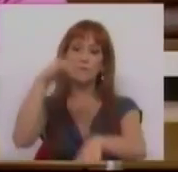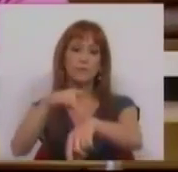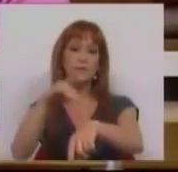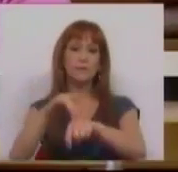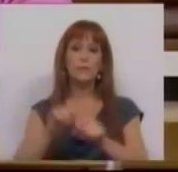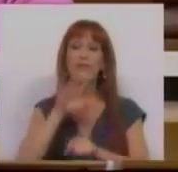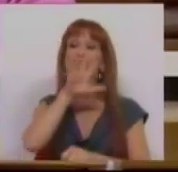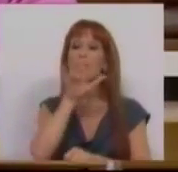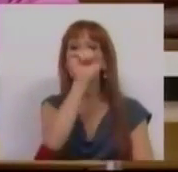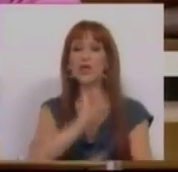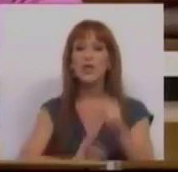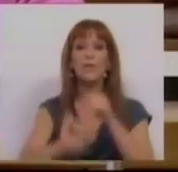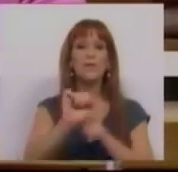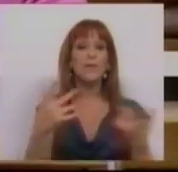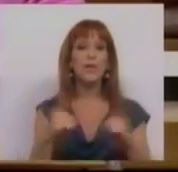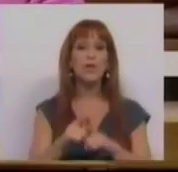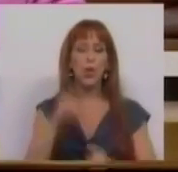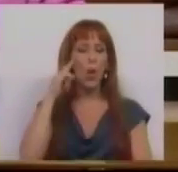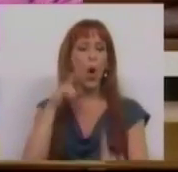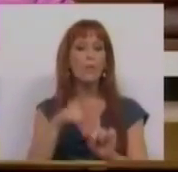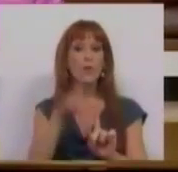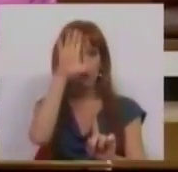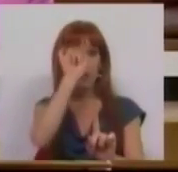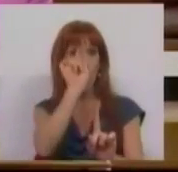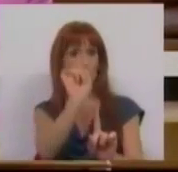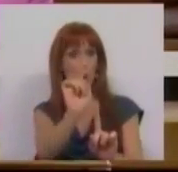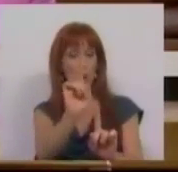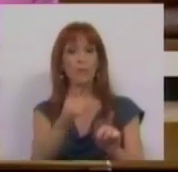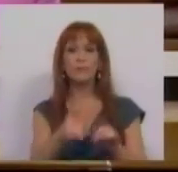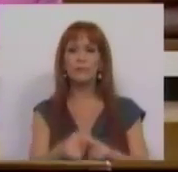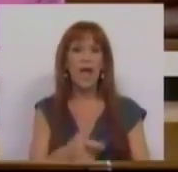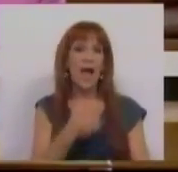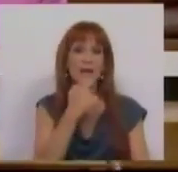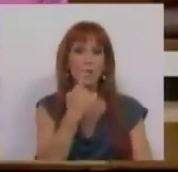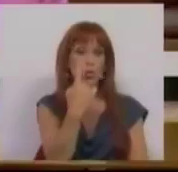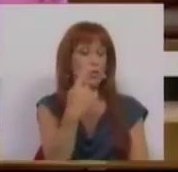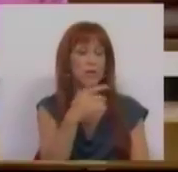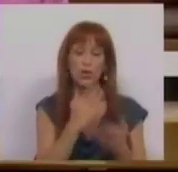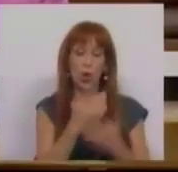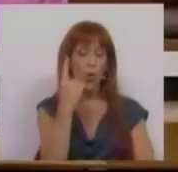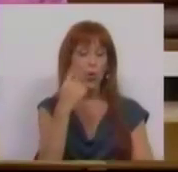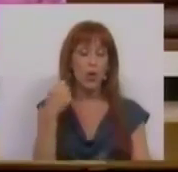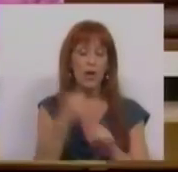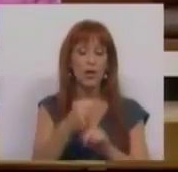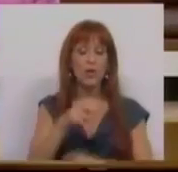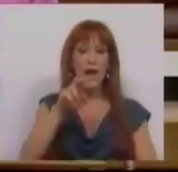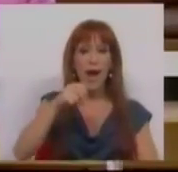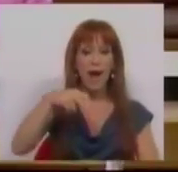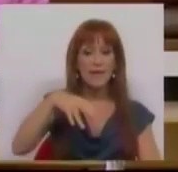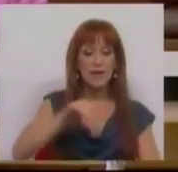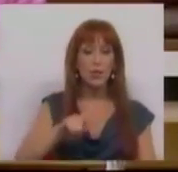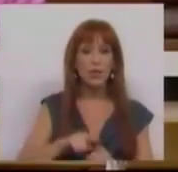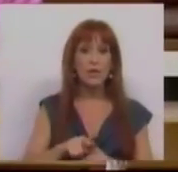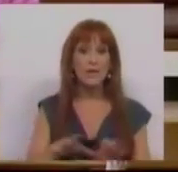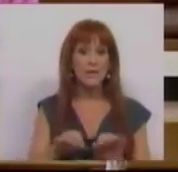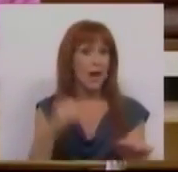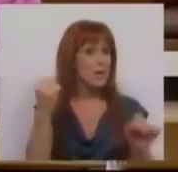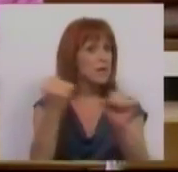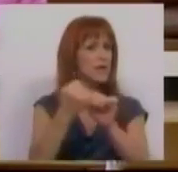doentes e suas famílias, que o objetivo deste Governo era só um: atacar o SNS